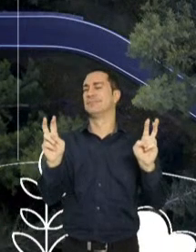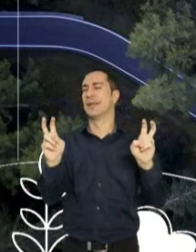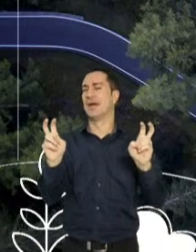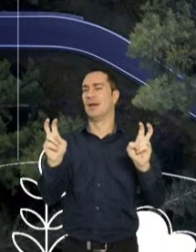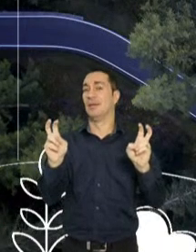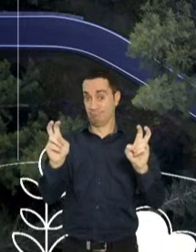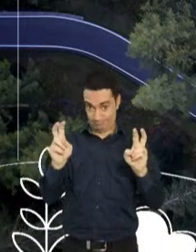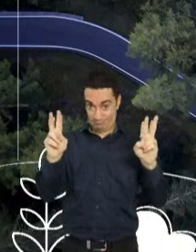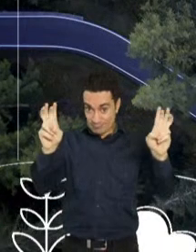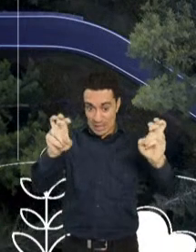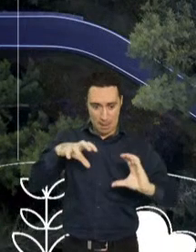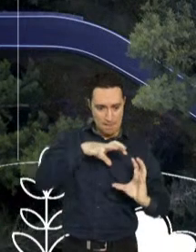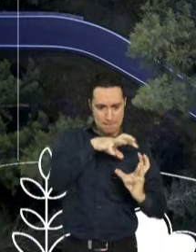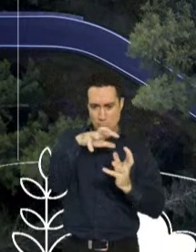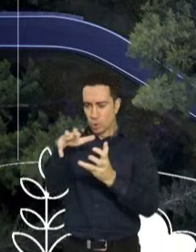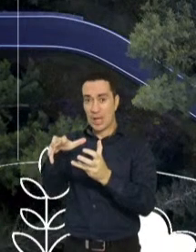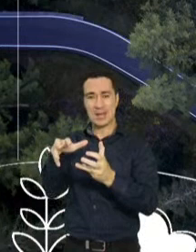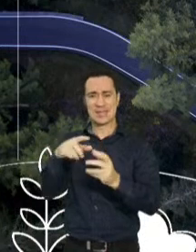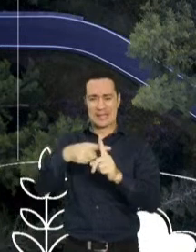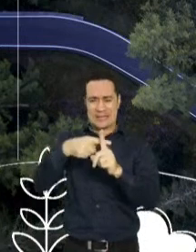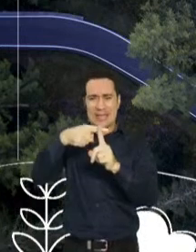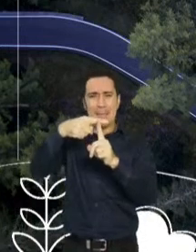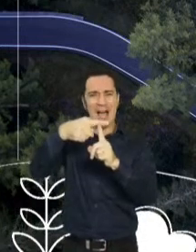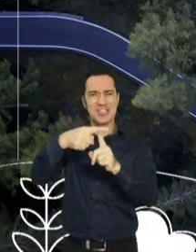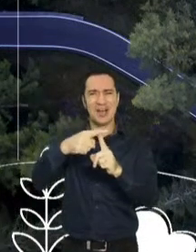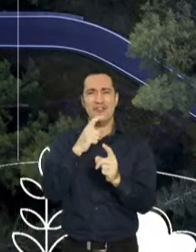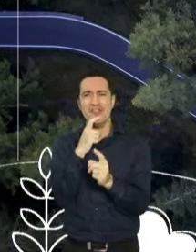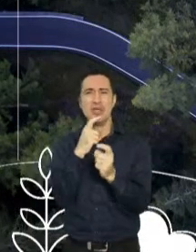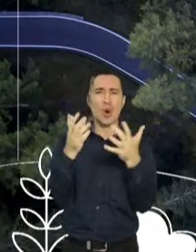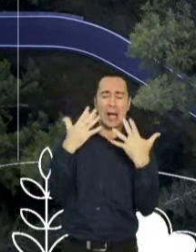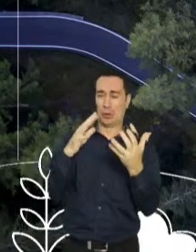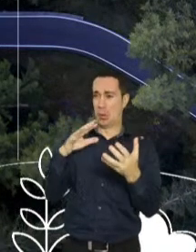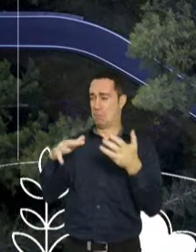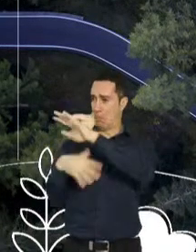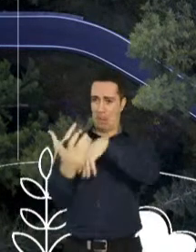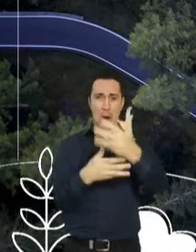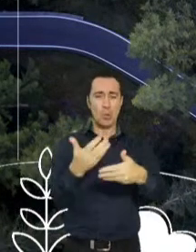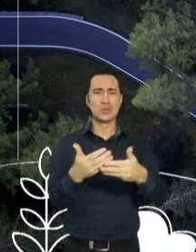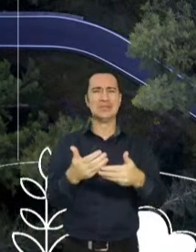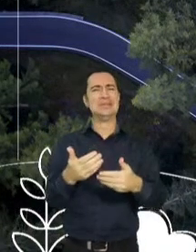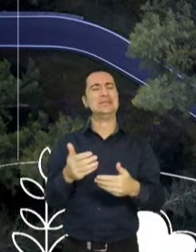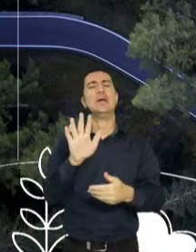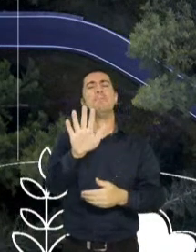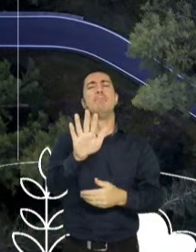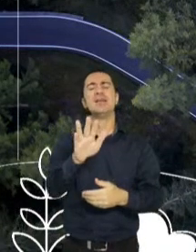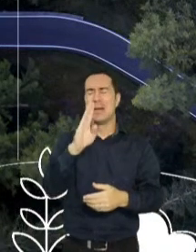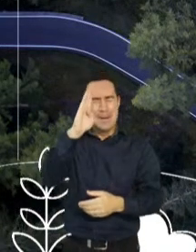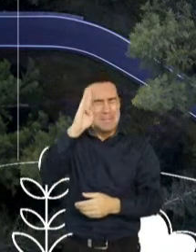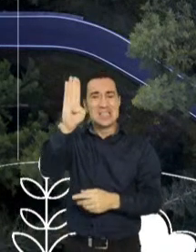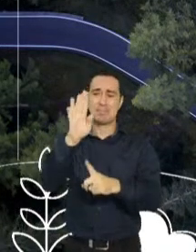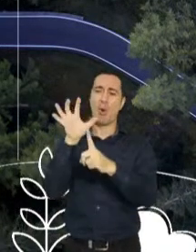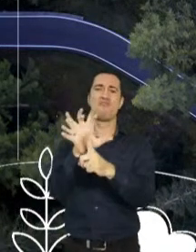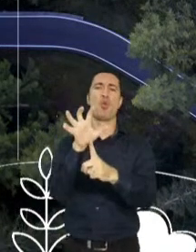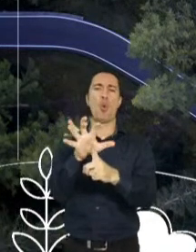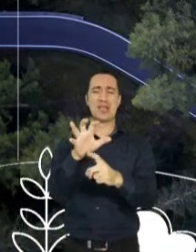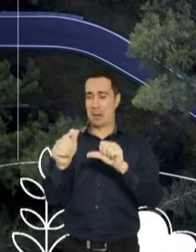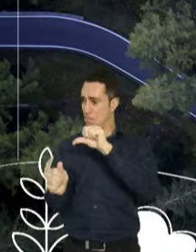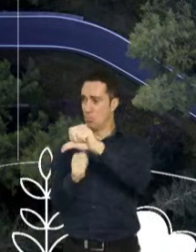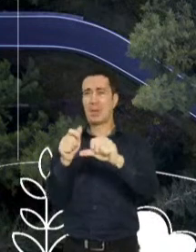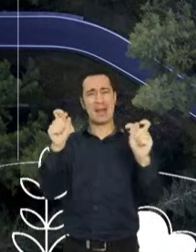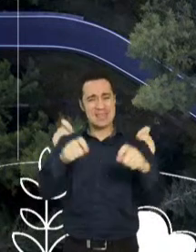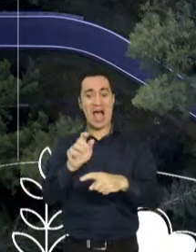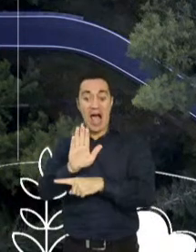Já que a gente está falando de mudanças climáticas e de sustentabilidade, para você, qual é o principal fator que